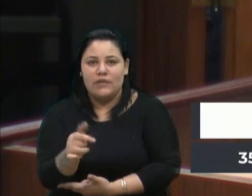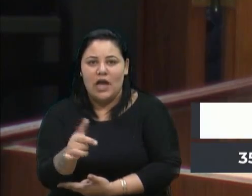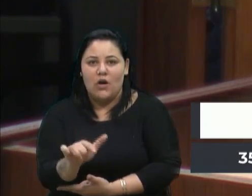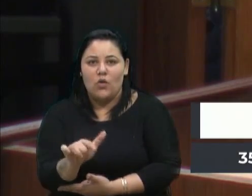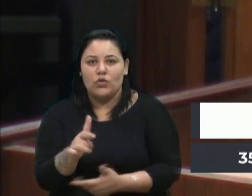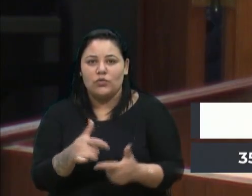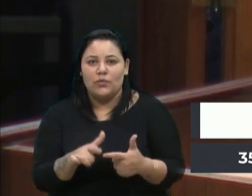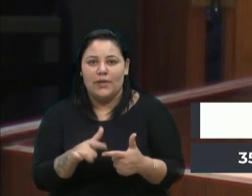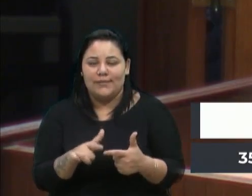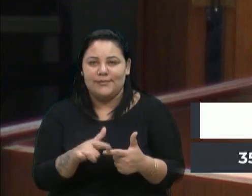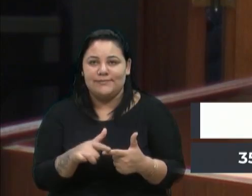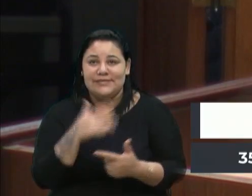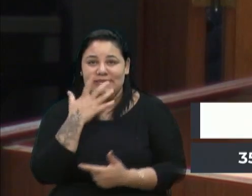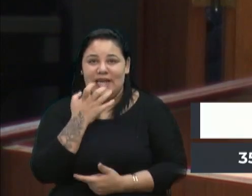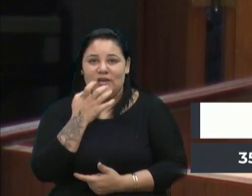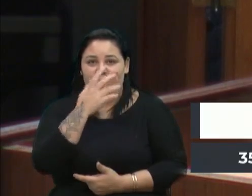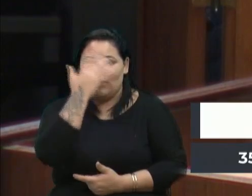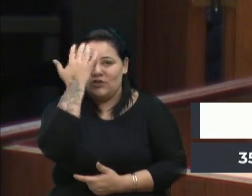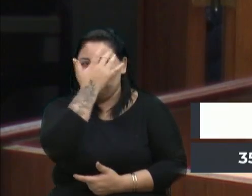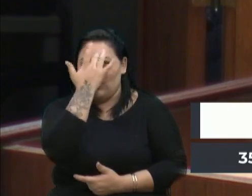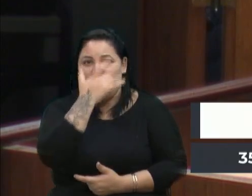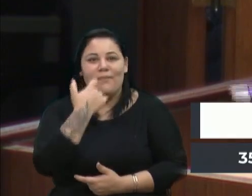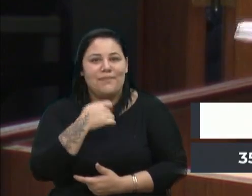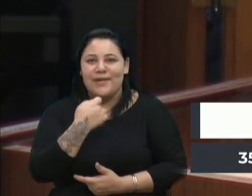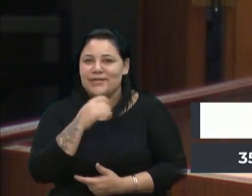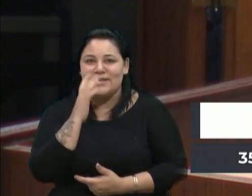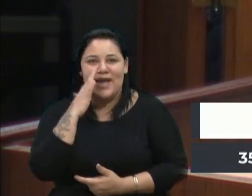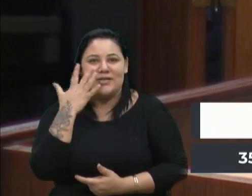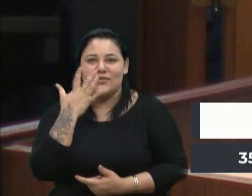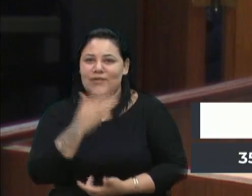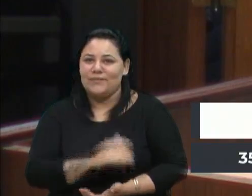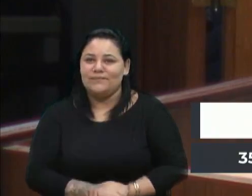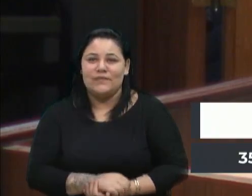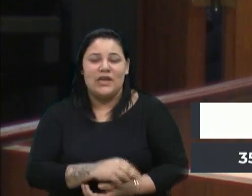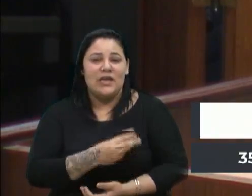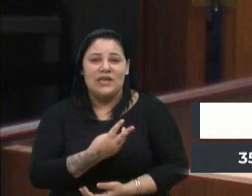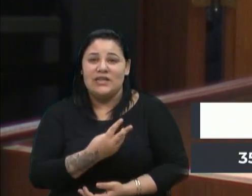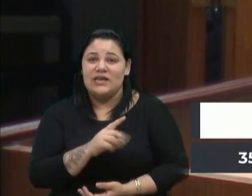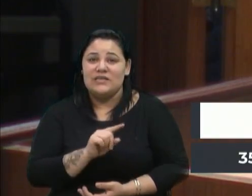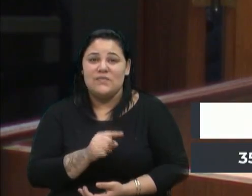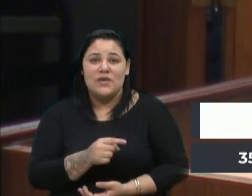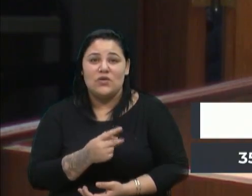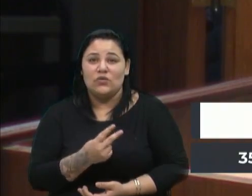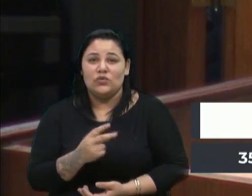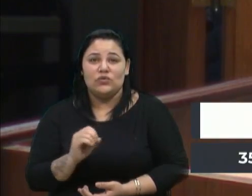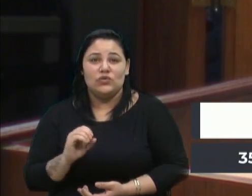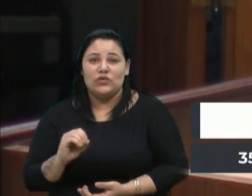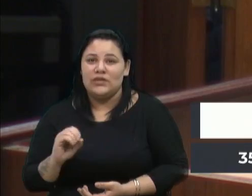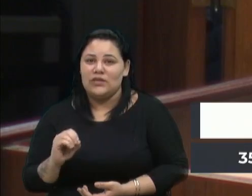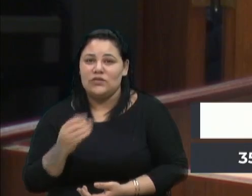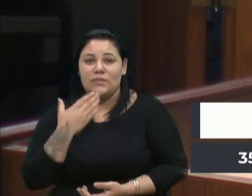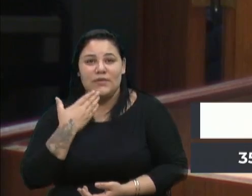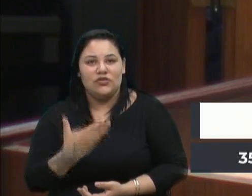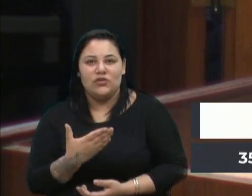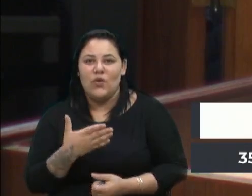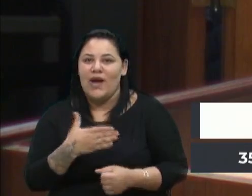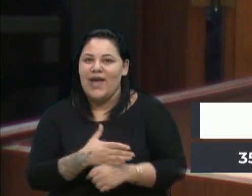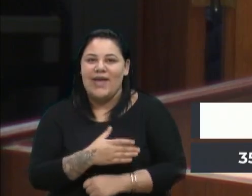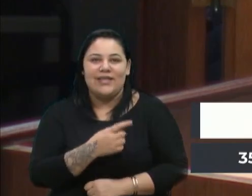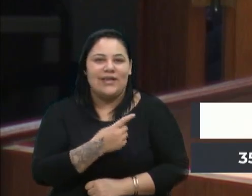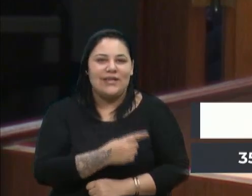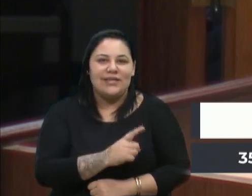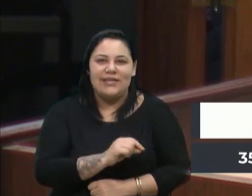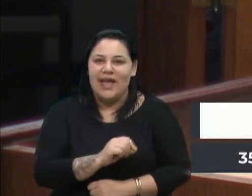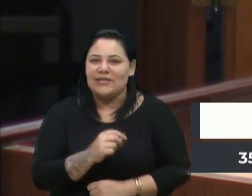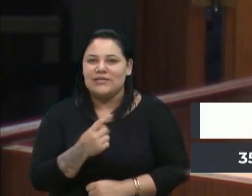encontrar uma saída. Não tem outra saída. 3.200 pedidos, entrando 12, 13 por dia, uma equipe com